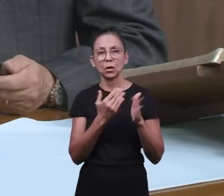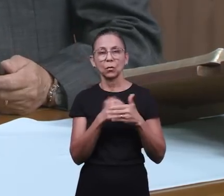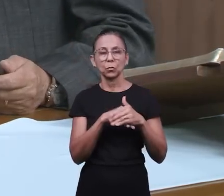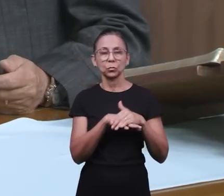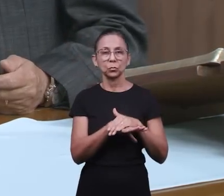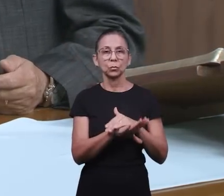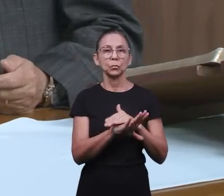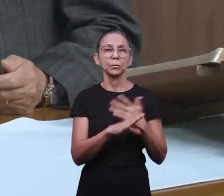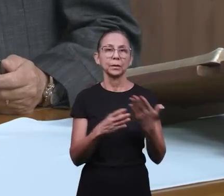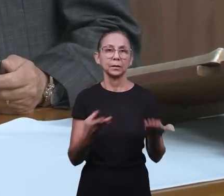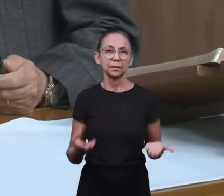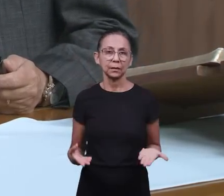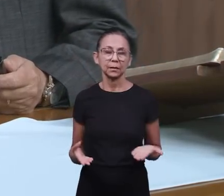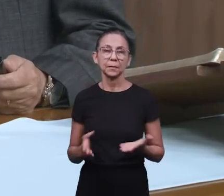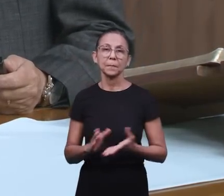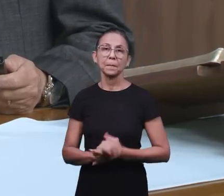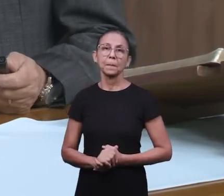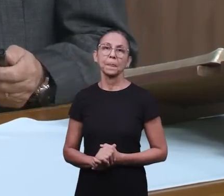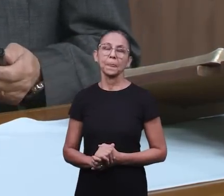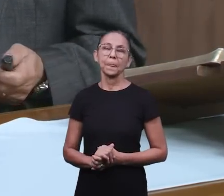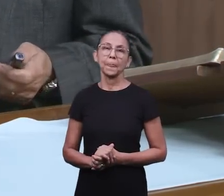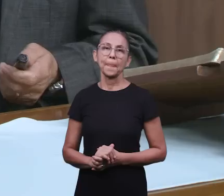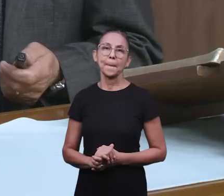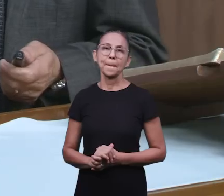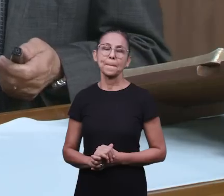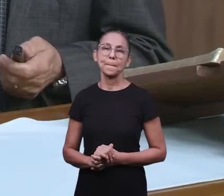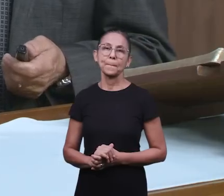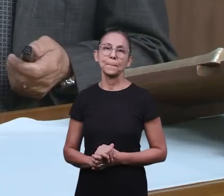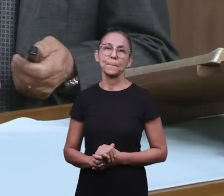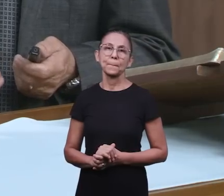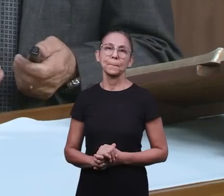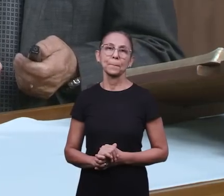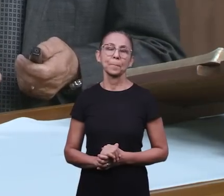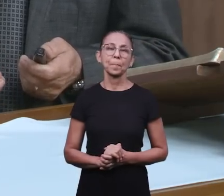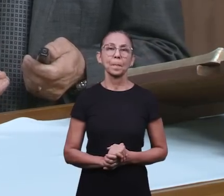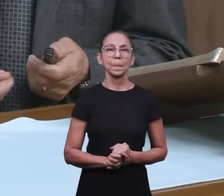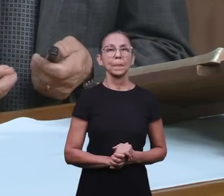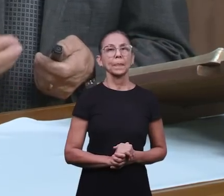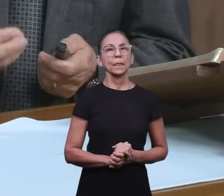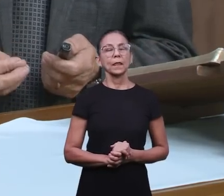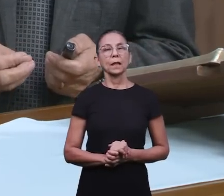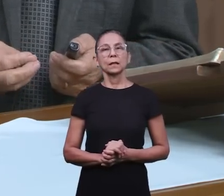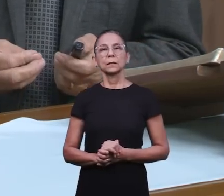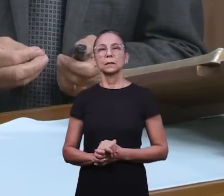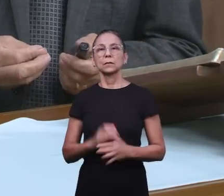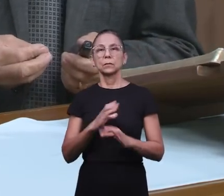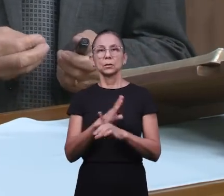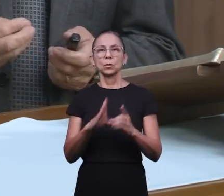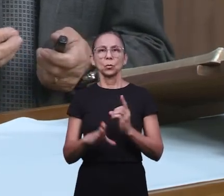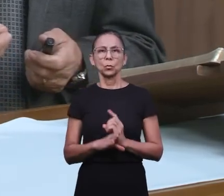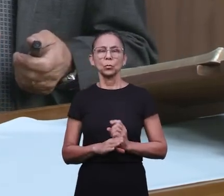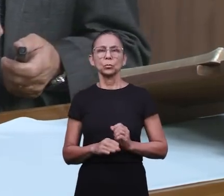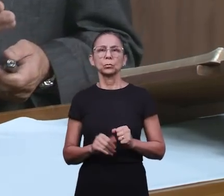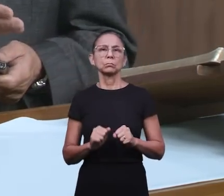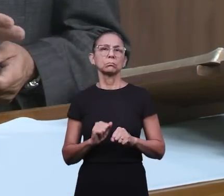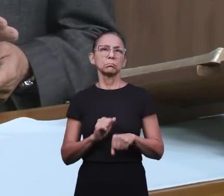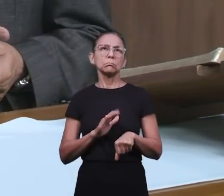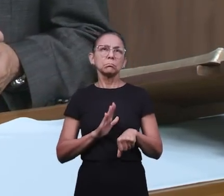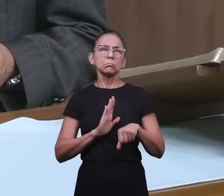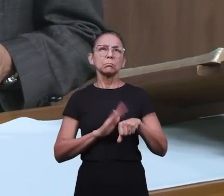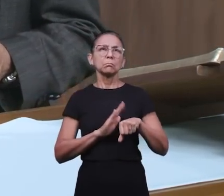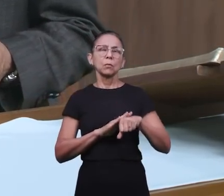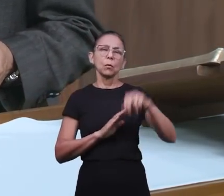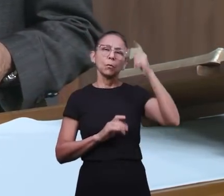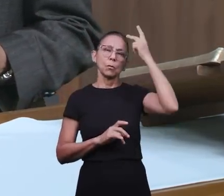mata, mas o espírito dá vida. Então, o culto que agrada ao homem, esse culto é feito